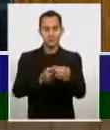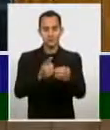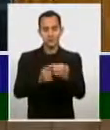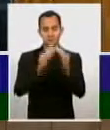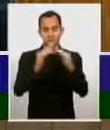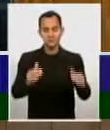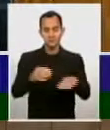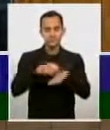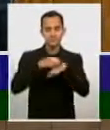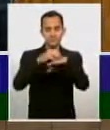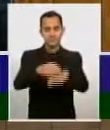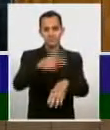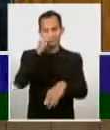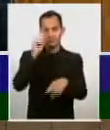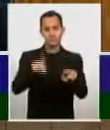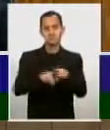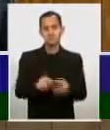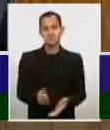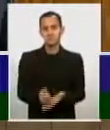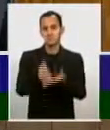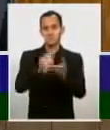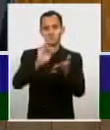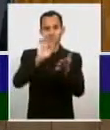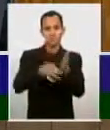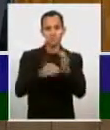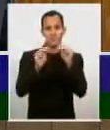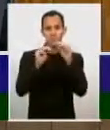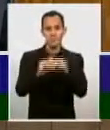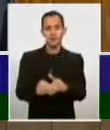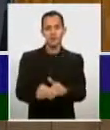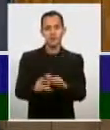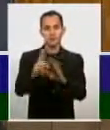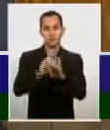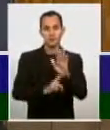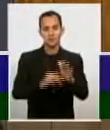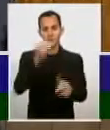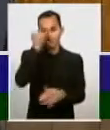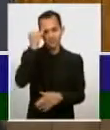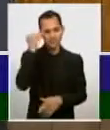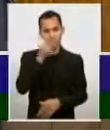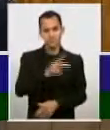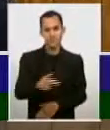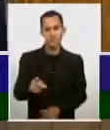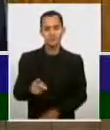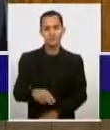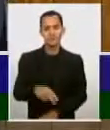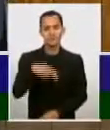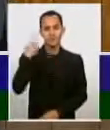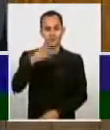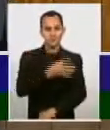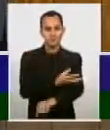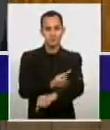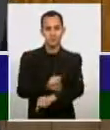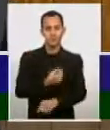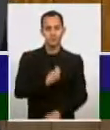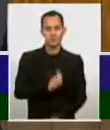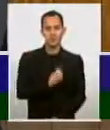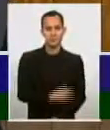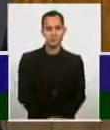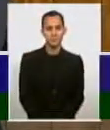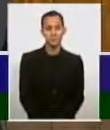Habitação, Urbanismo e Transporte Público é favorável. Assino Marquinho do Megabox, relatores, Mar Prado, presidente, e Sebastião Galego como